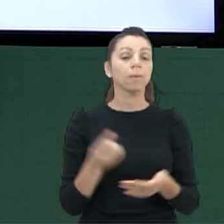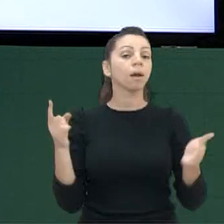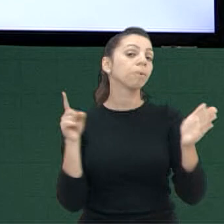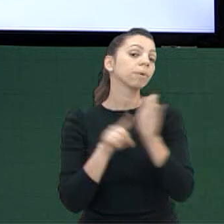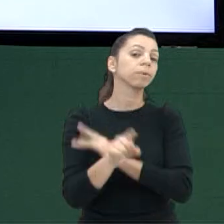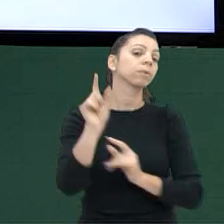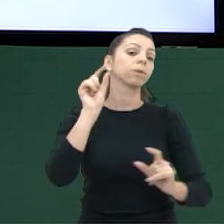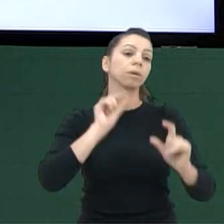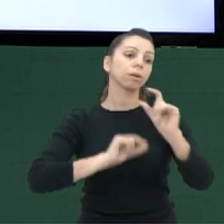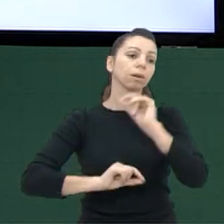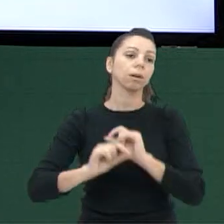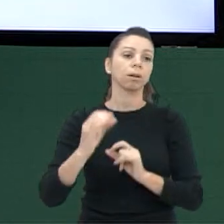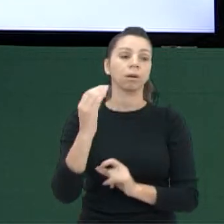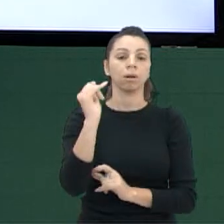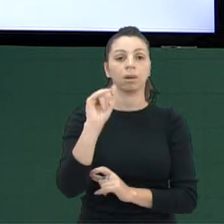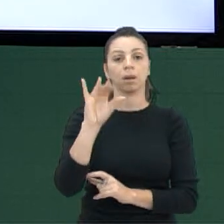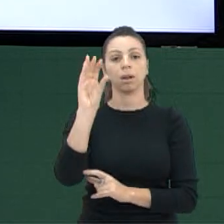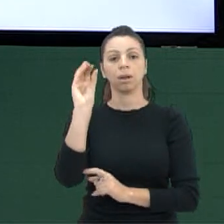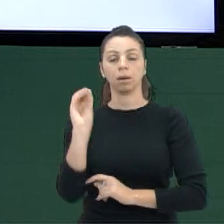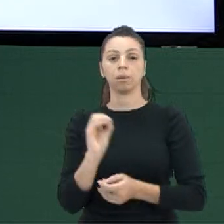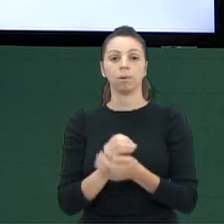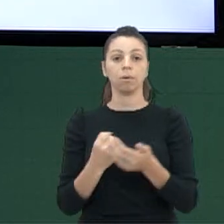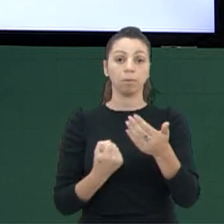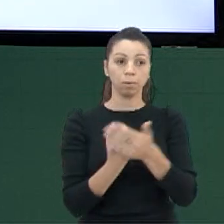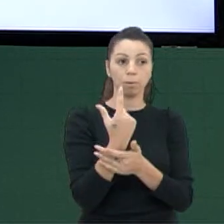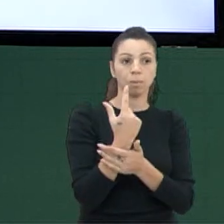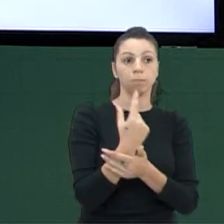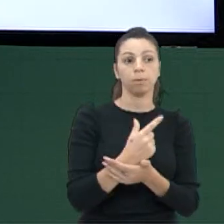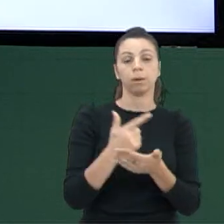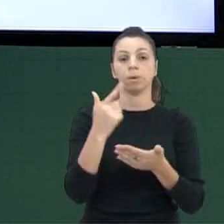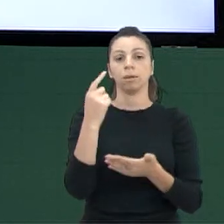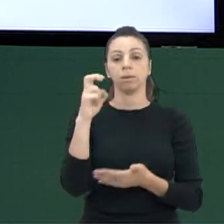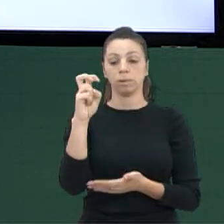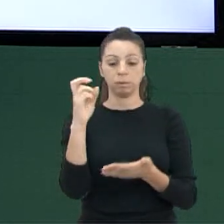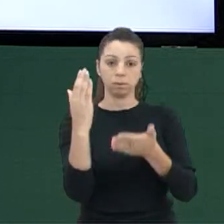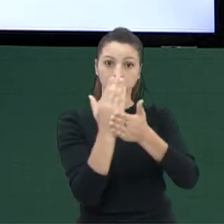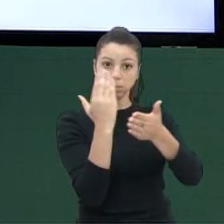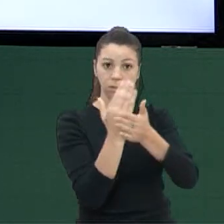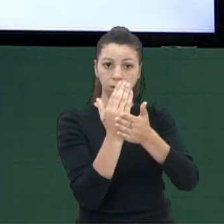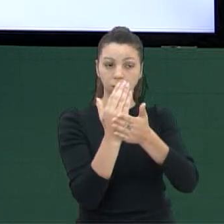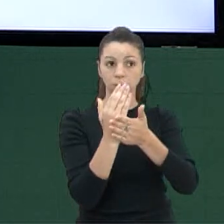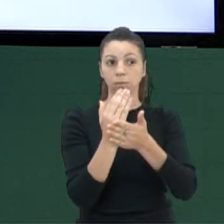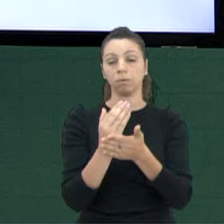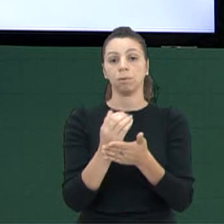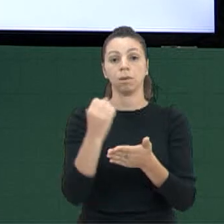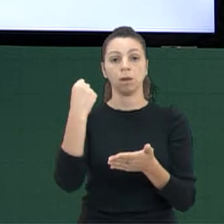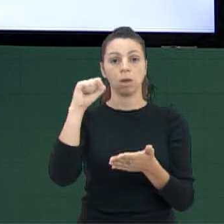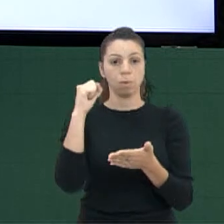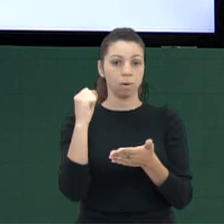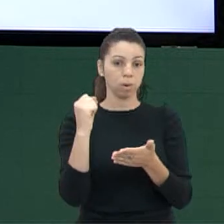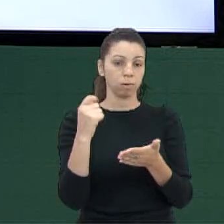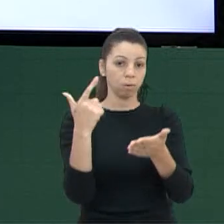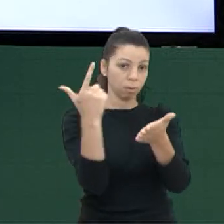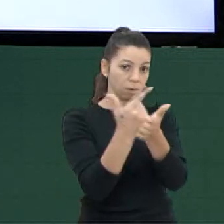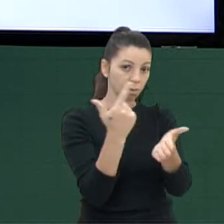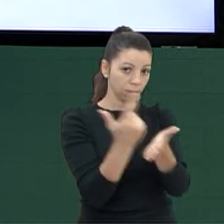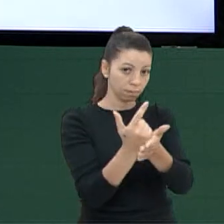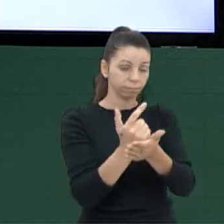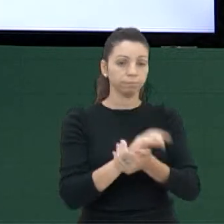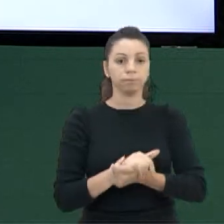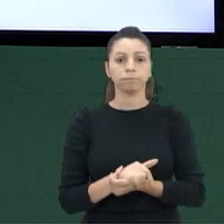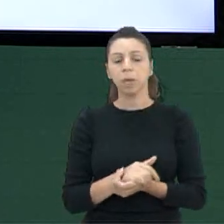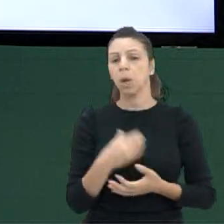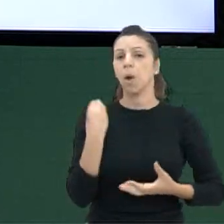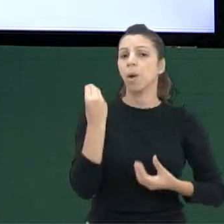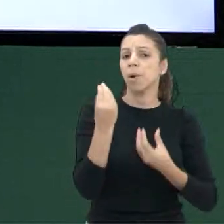Caio comprar a quantidade de livros e cadernos iguais a esses nessa loja. Qual é a expressão? De que